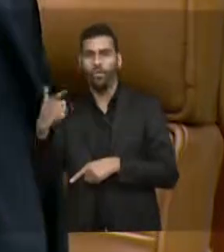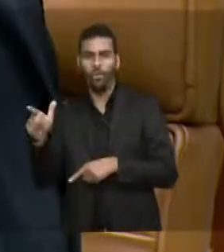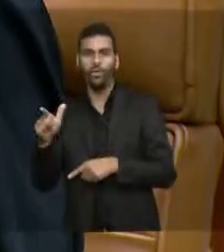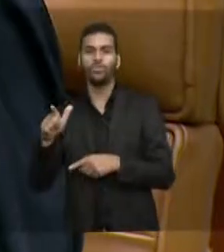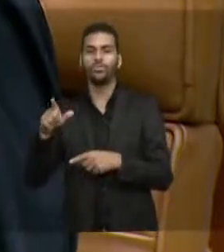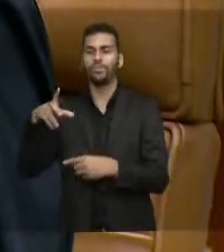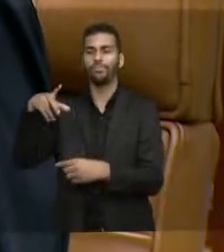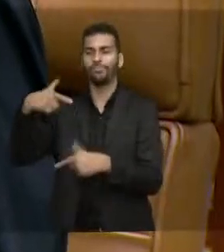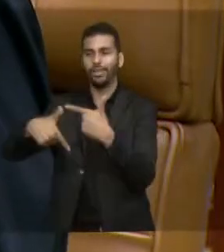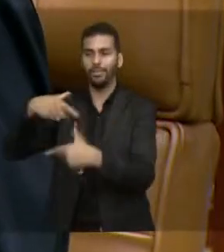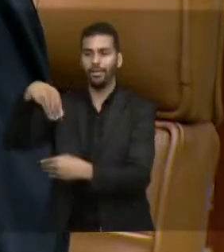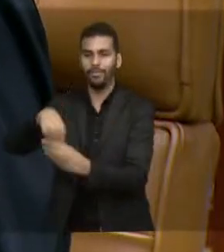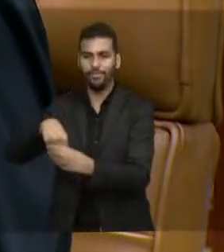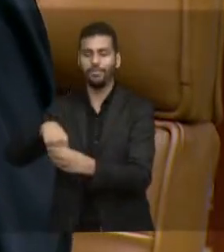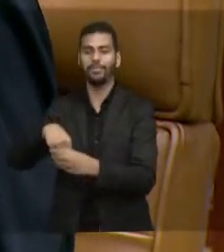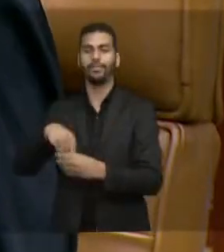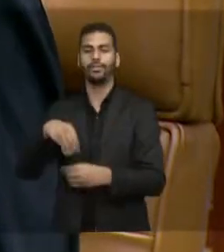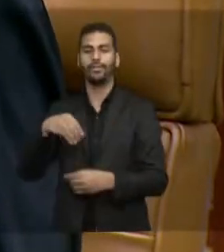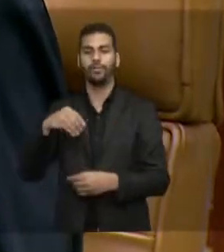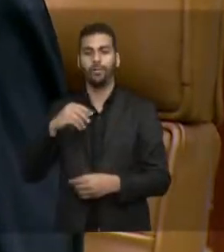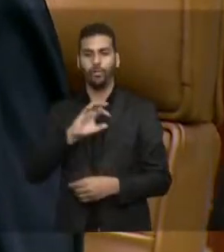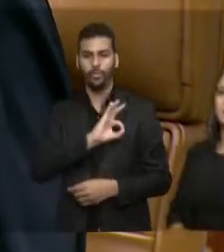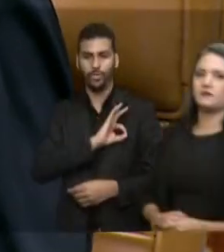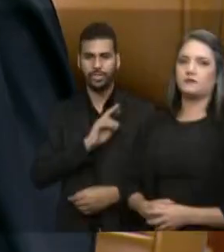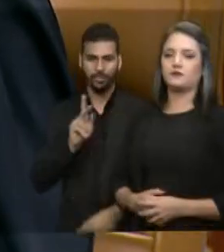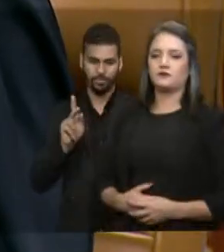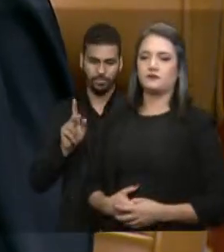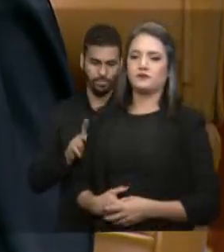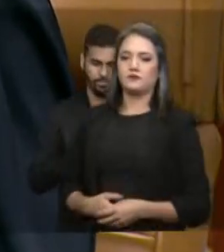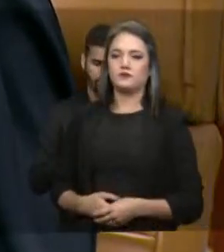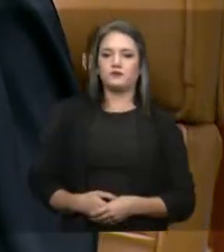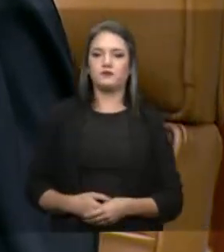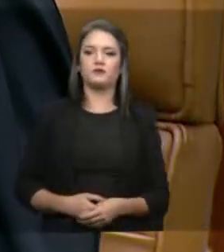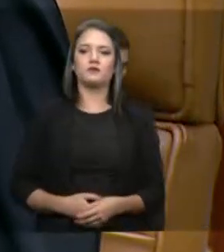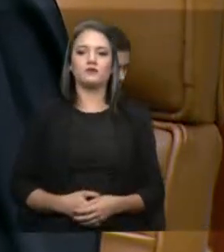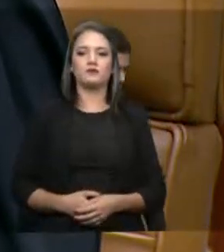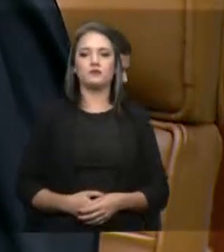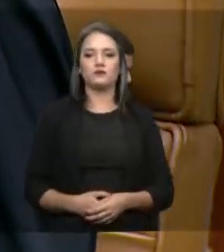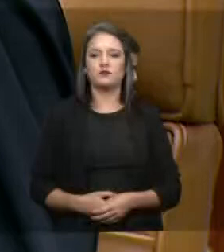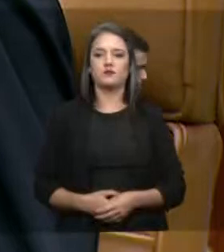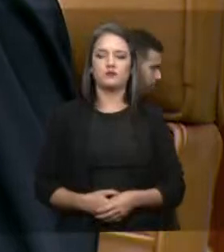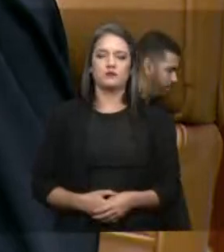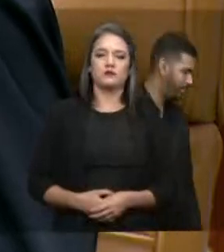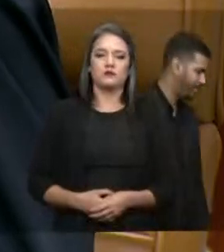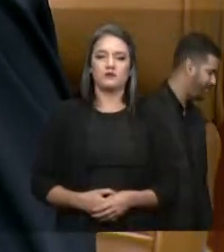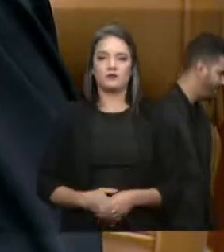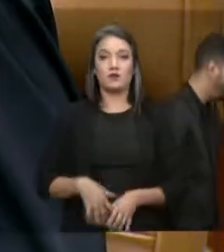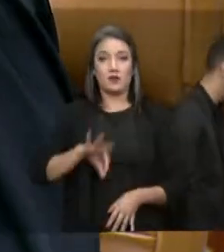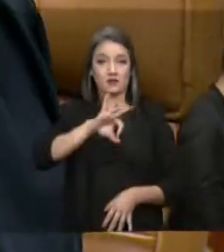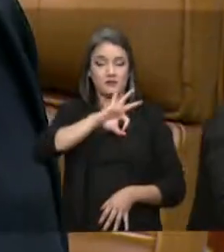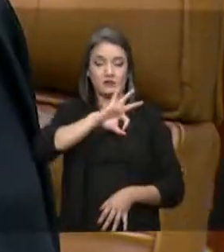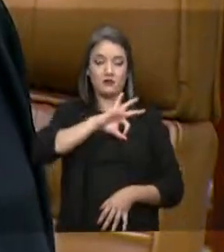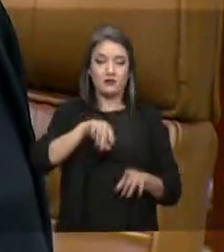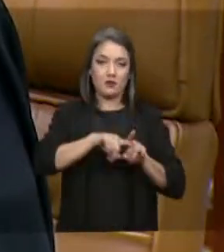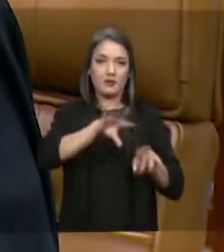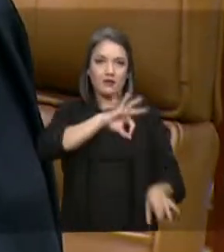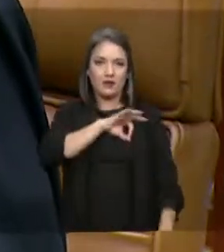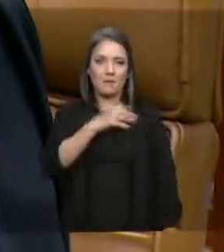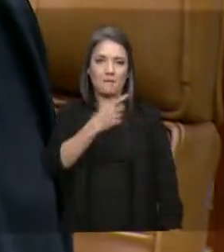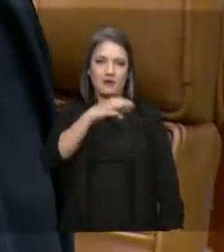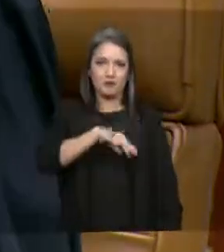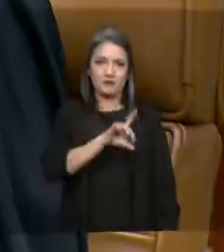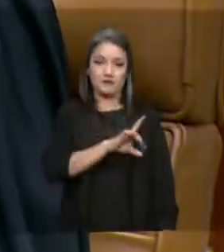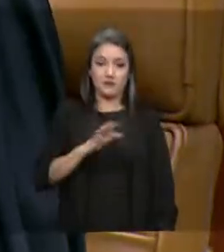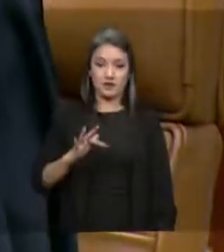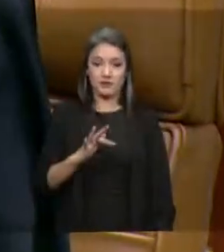militar aqui do Distrito Federal ainda Presidente é importante salientar